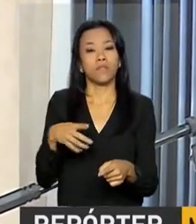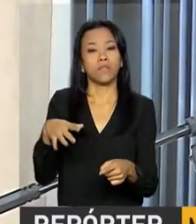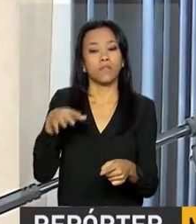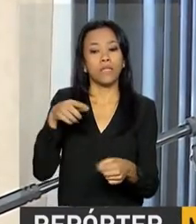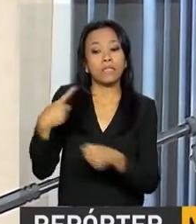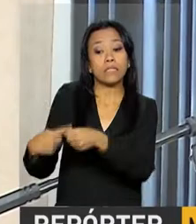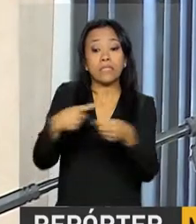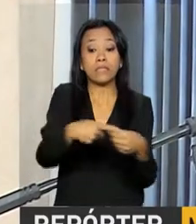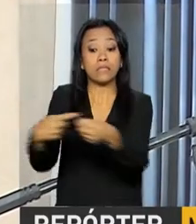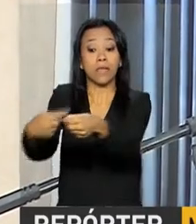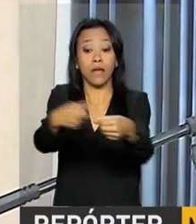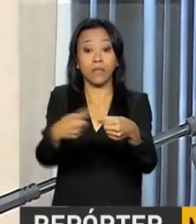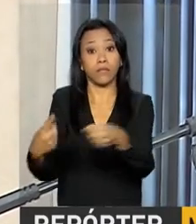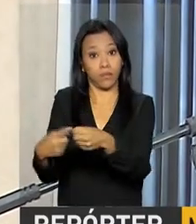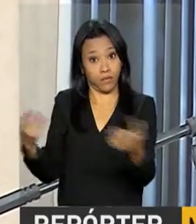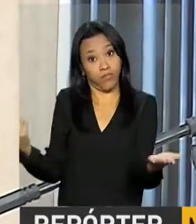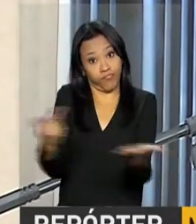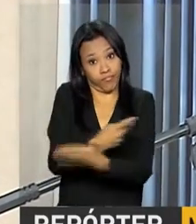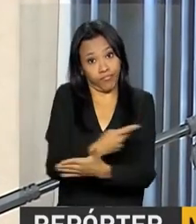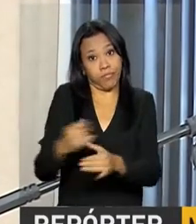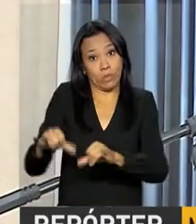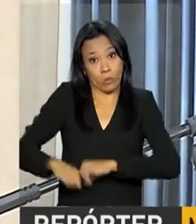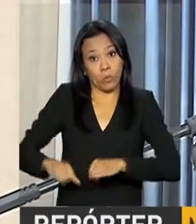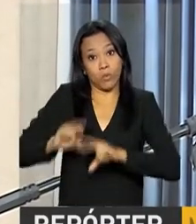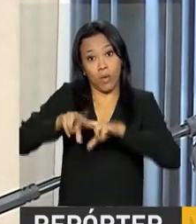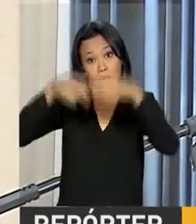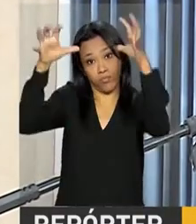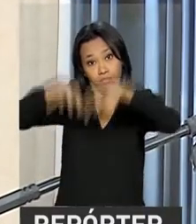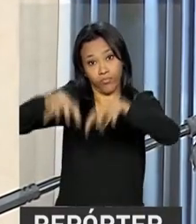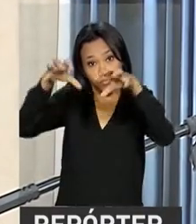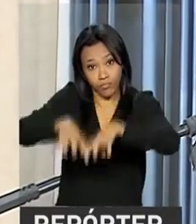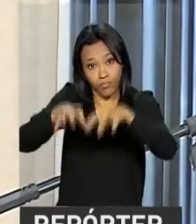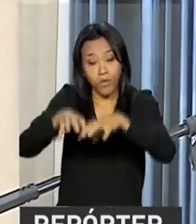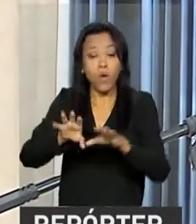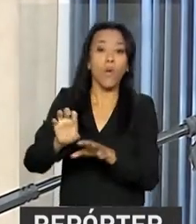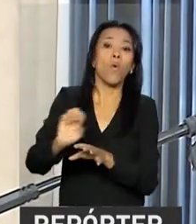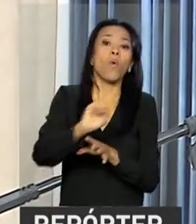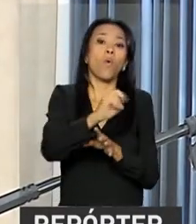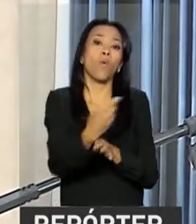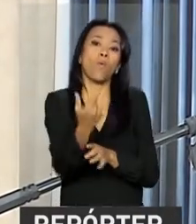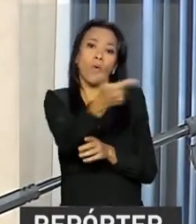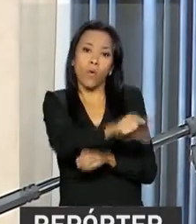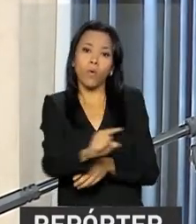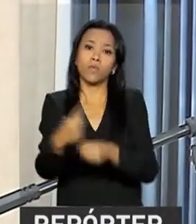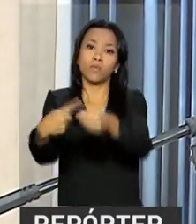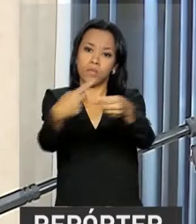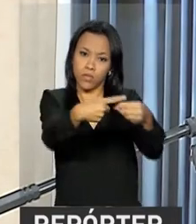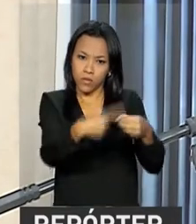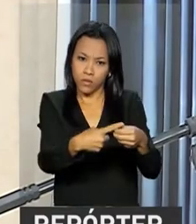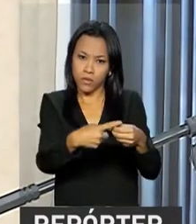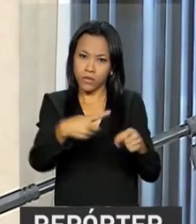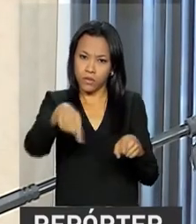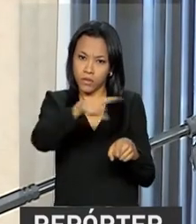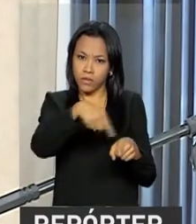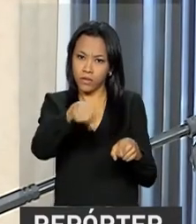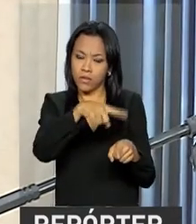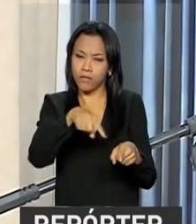daquelas que foram afetadas de forma irreversível ou que estão localizadas em